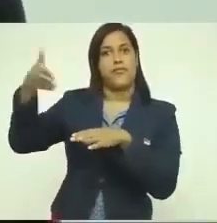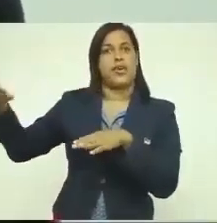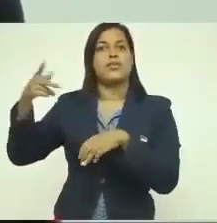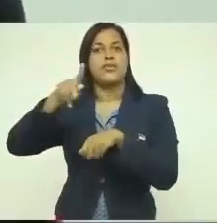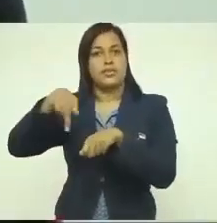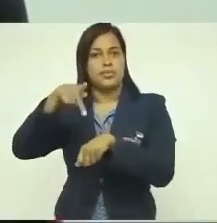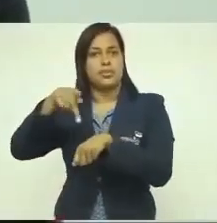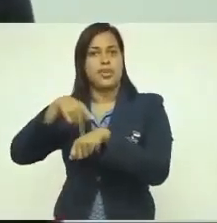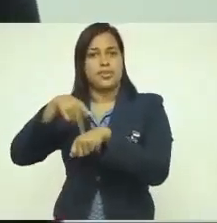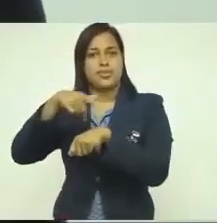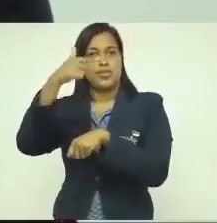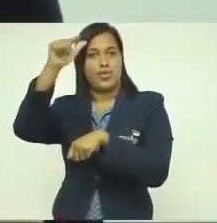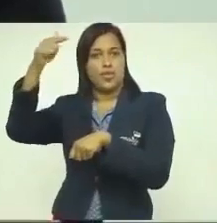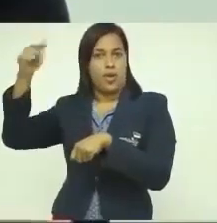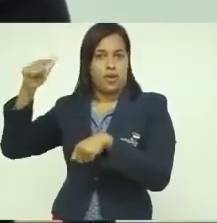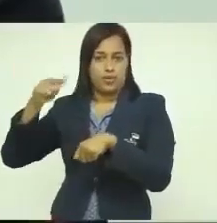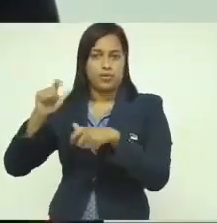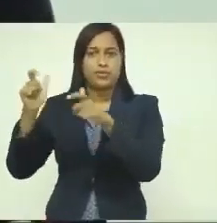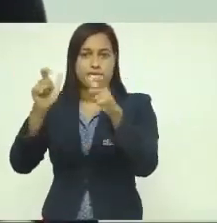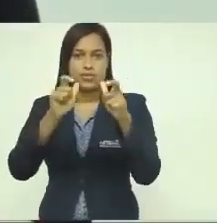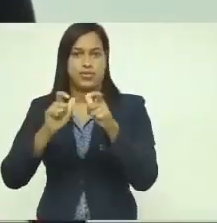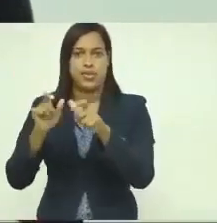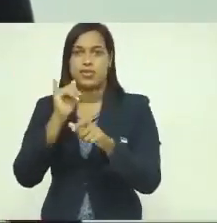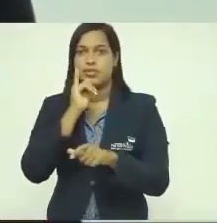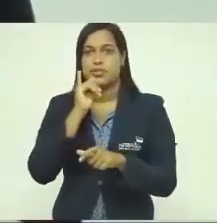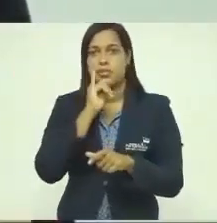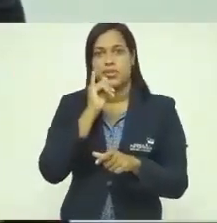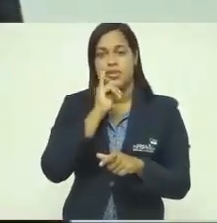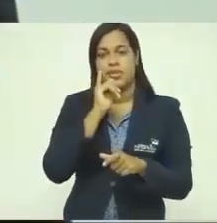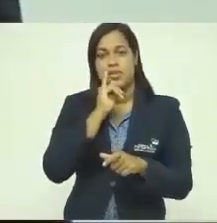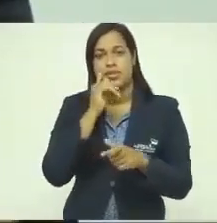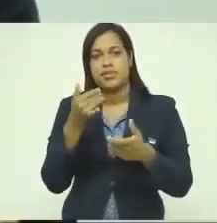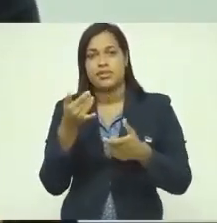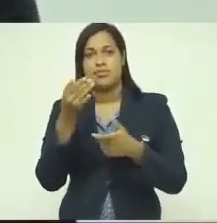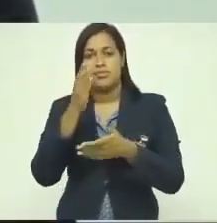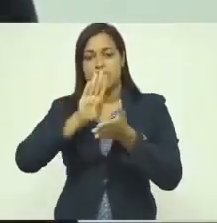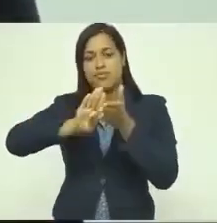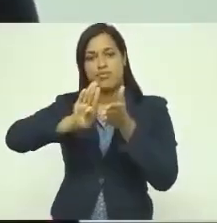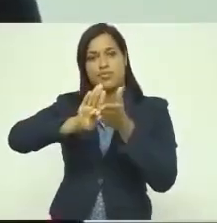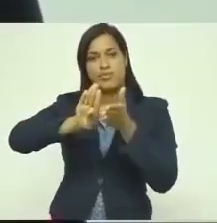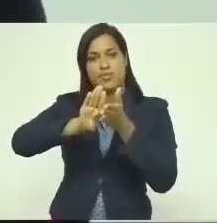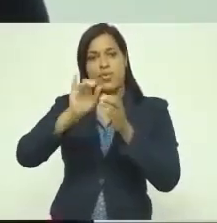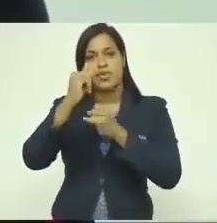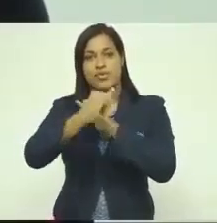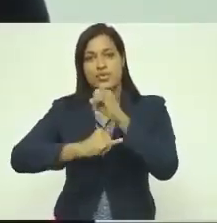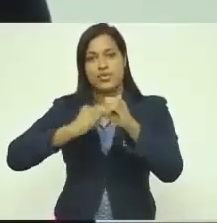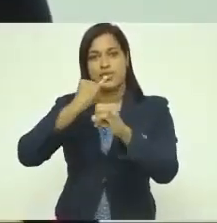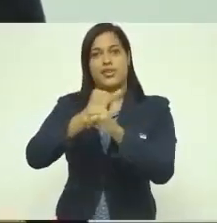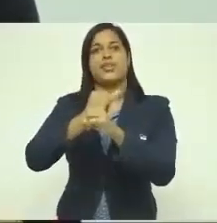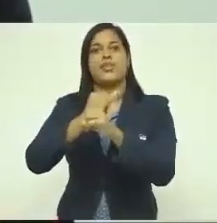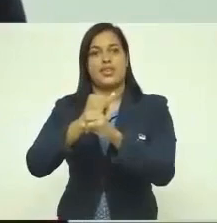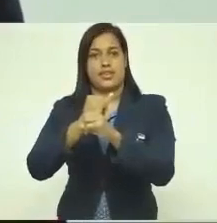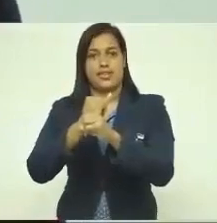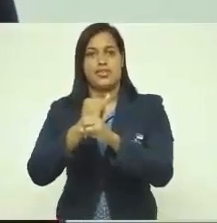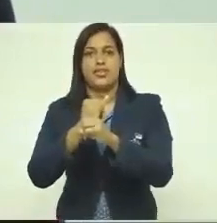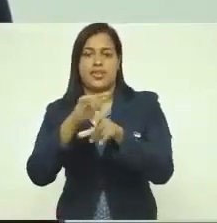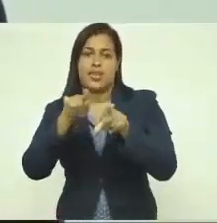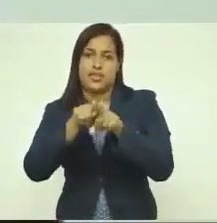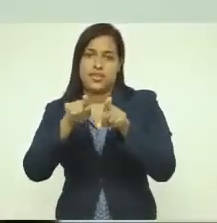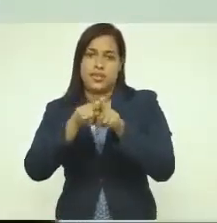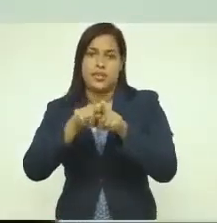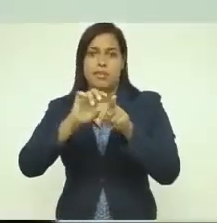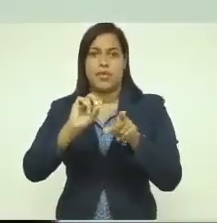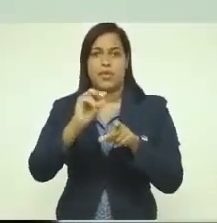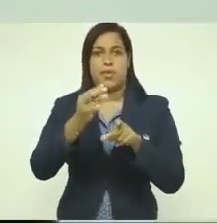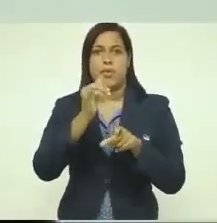estão no resto do mundo. Então, por exemplo, uma banda internacional como o U2, por exemplo, é um